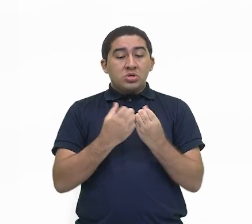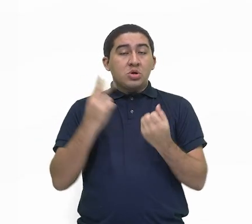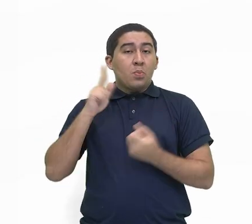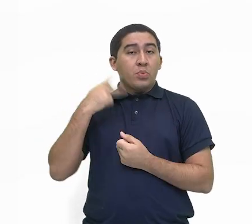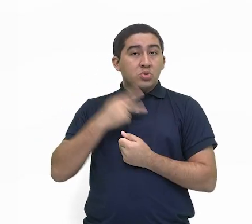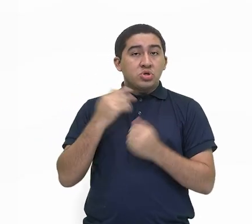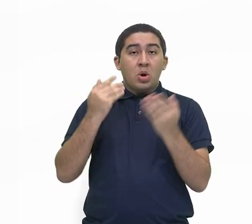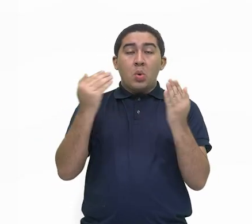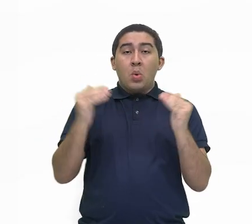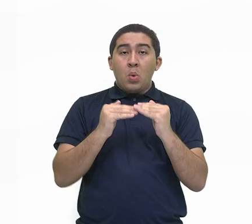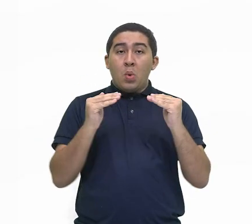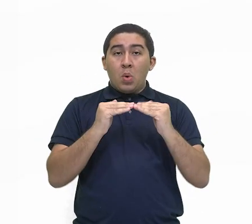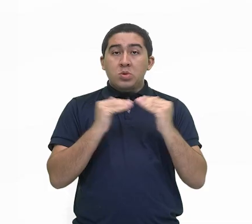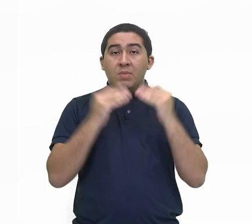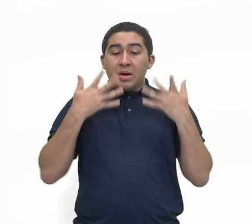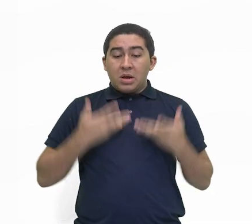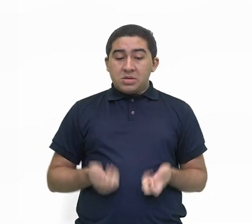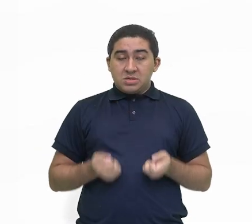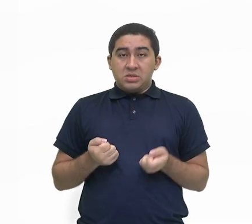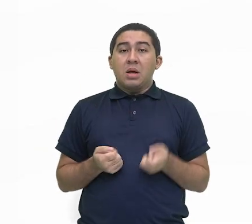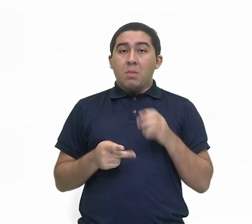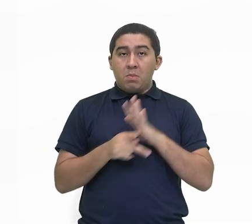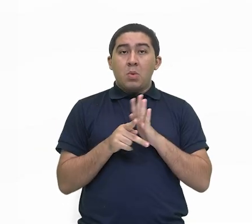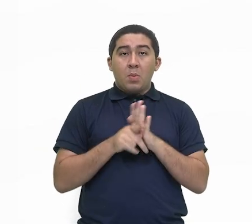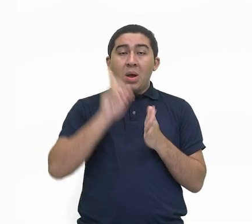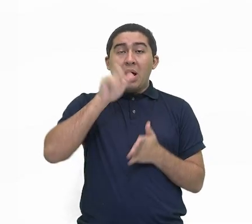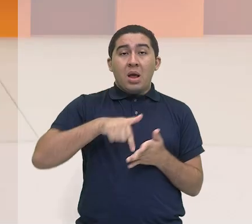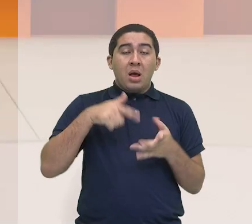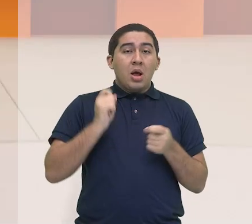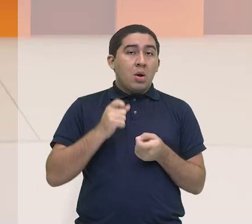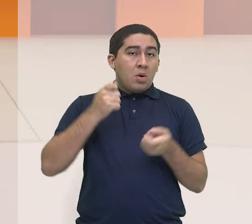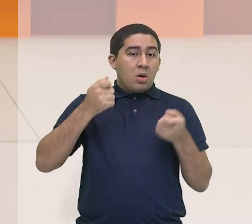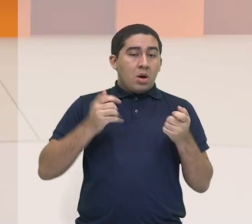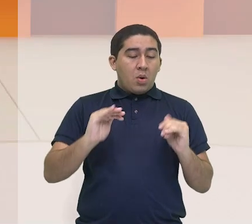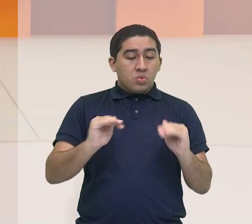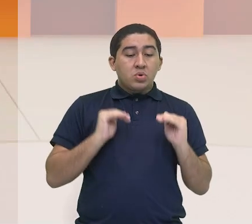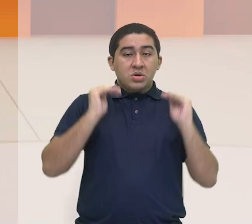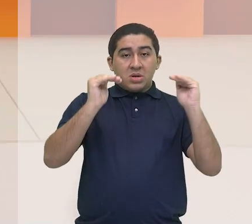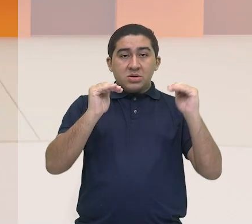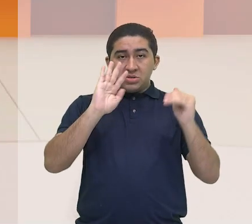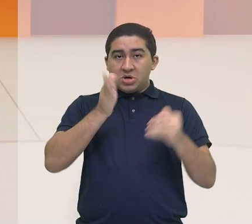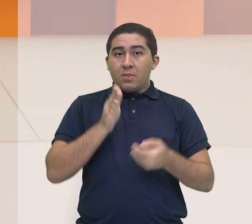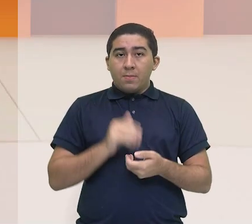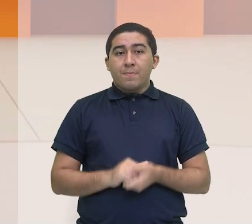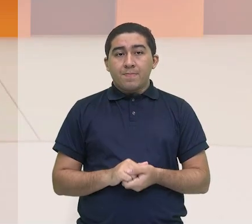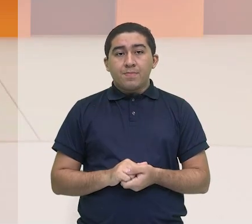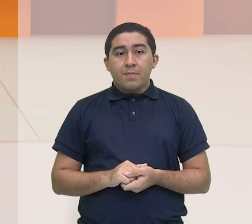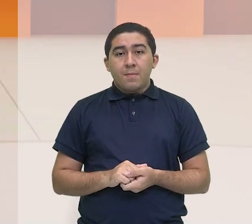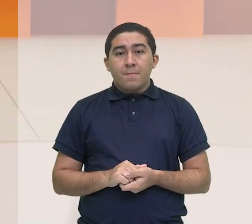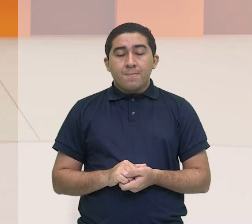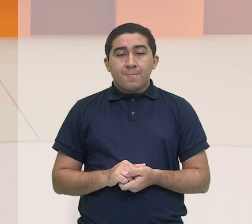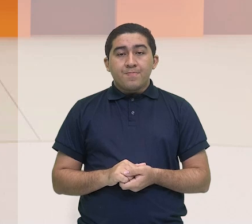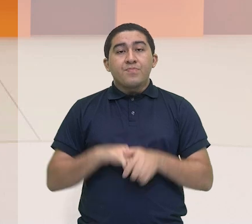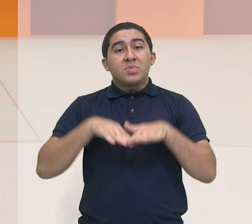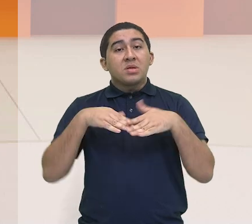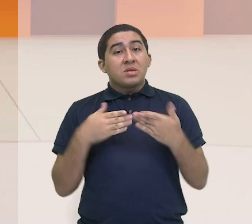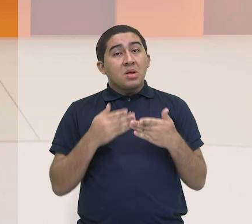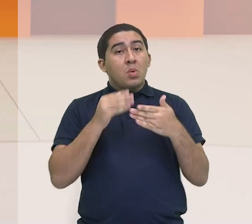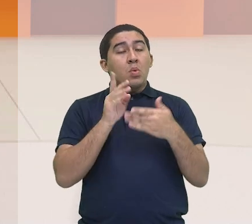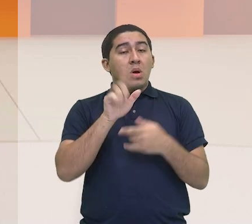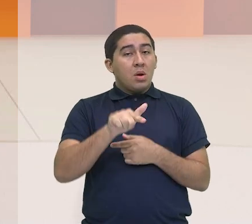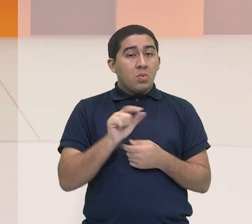política para aceitar a autoridade vigente. Tá claro isso daí? Então, um